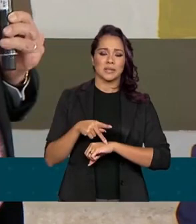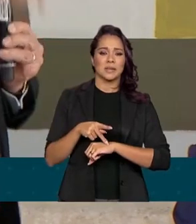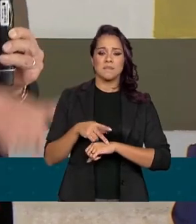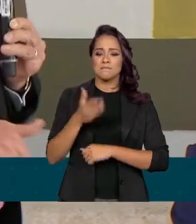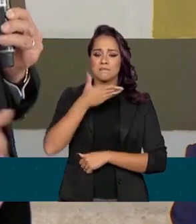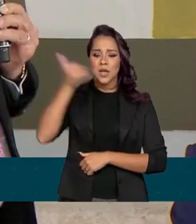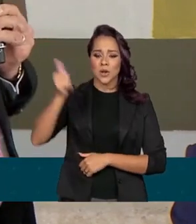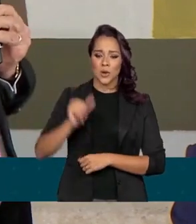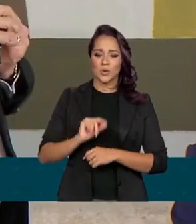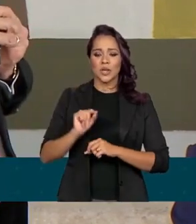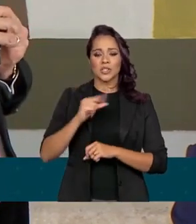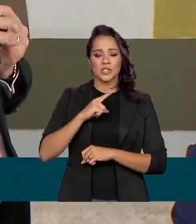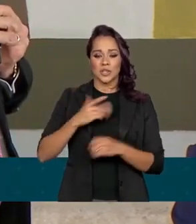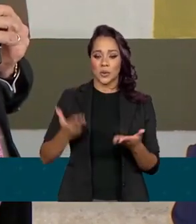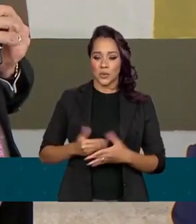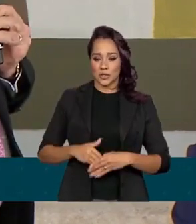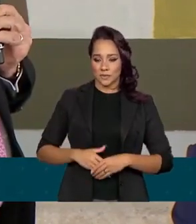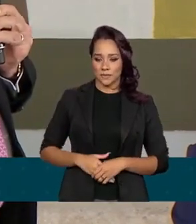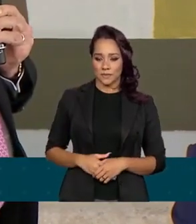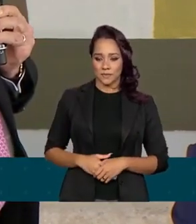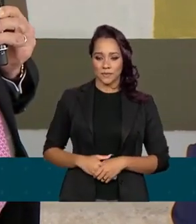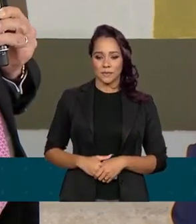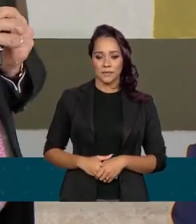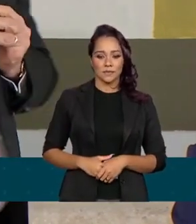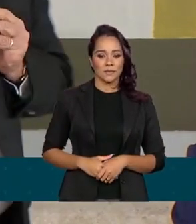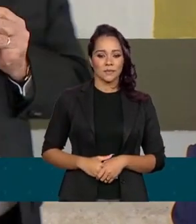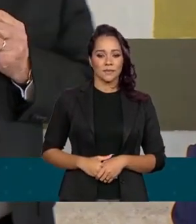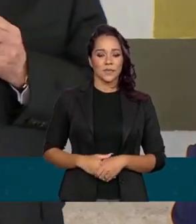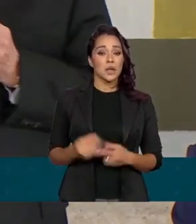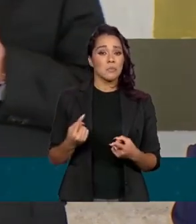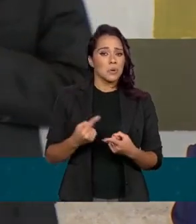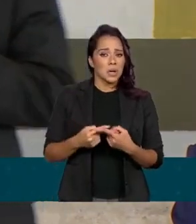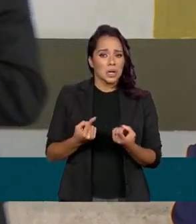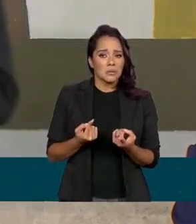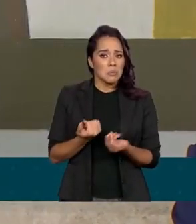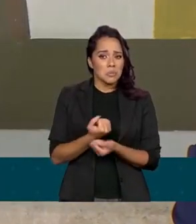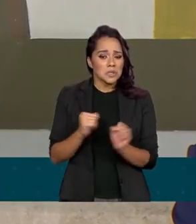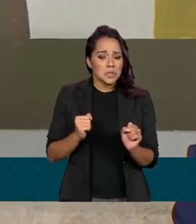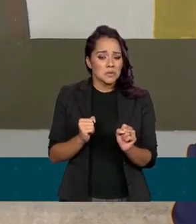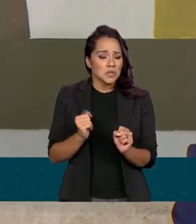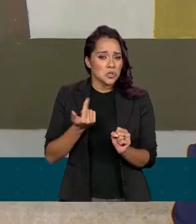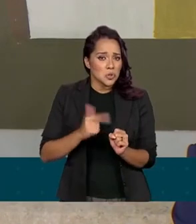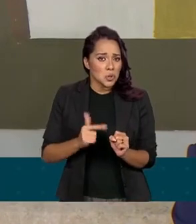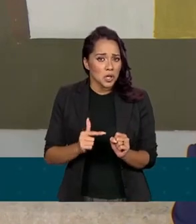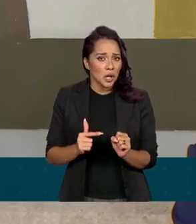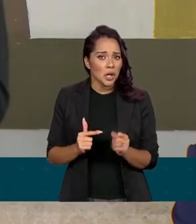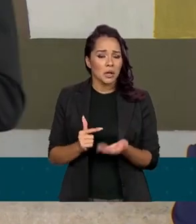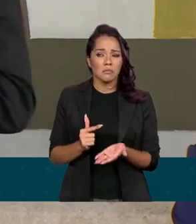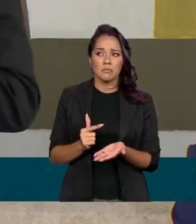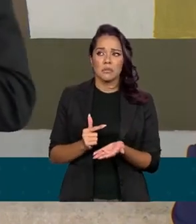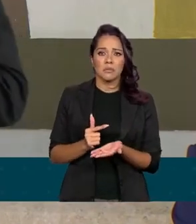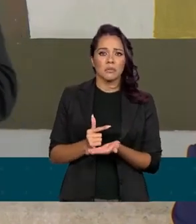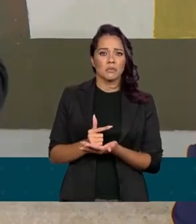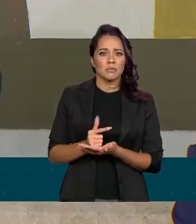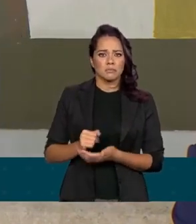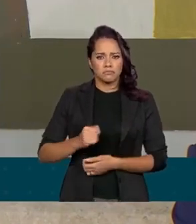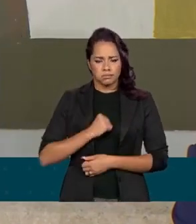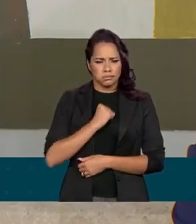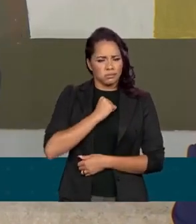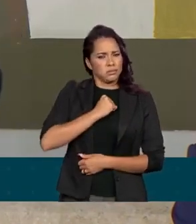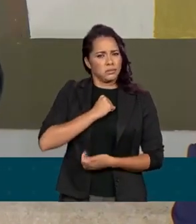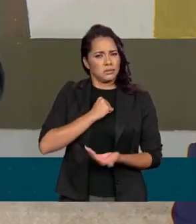altamente melhor do que a gente tem hoje. Porque não é possível que a gente não tenha, sabe, indignação com